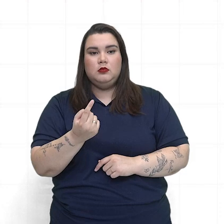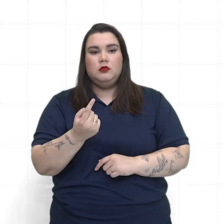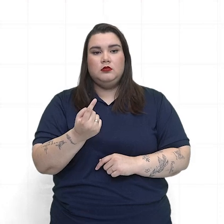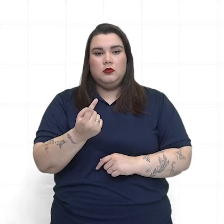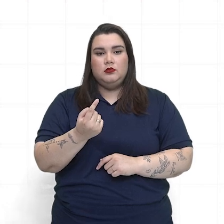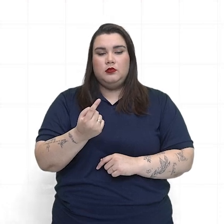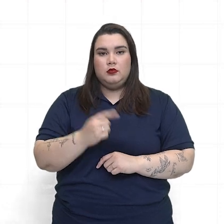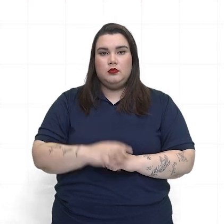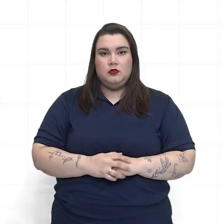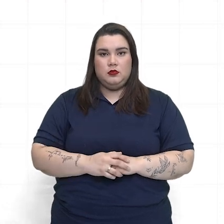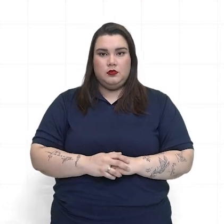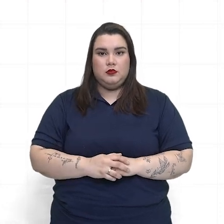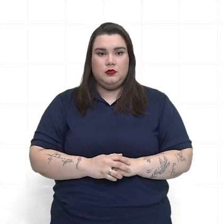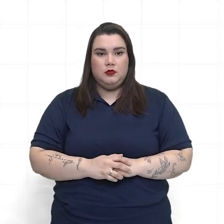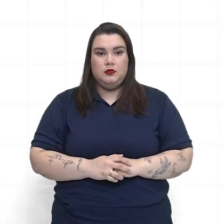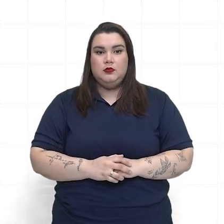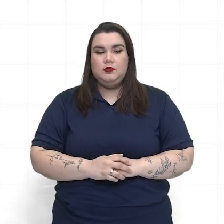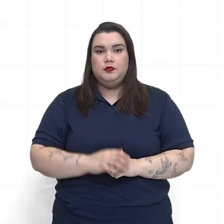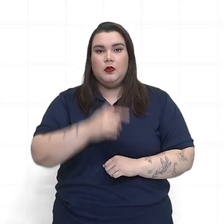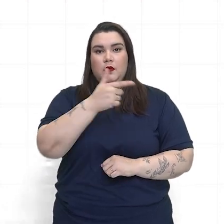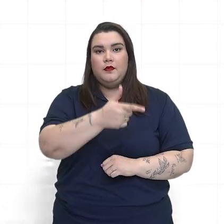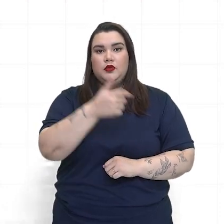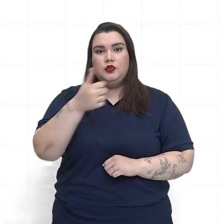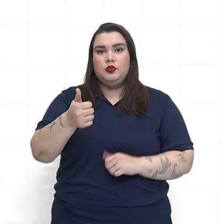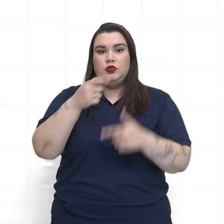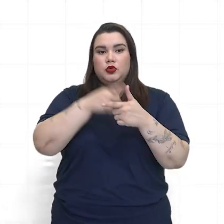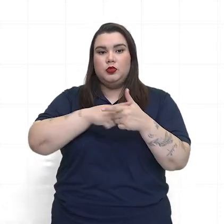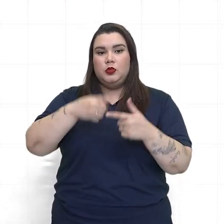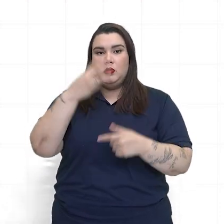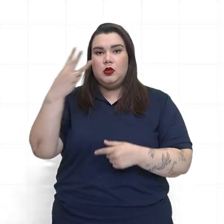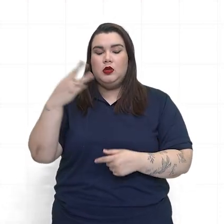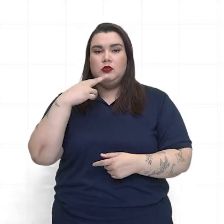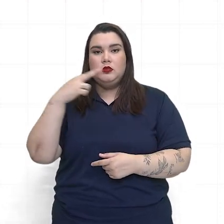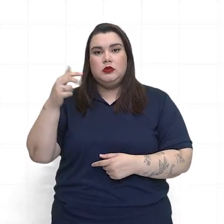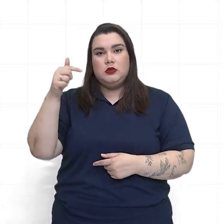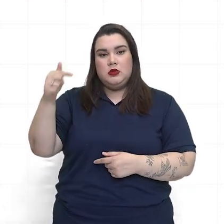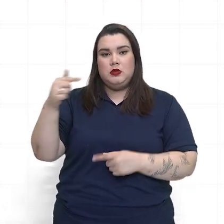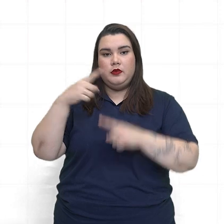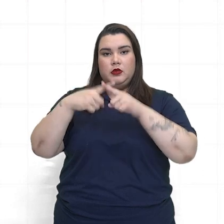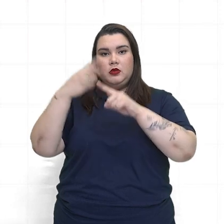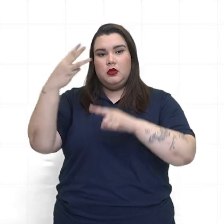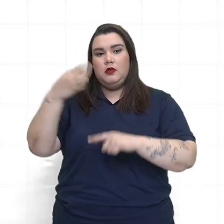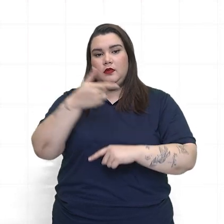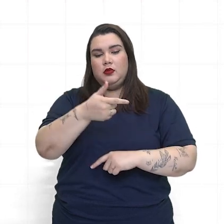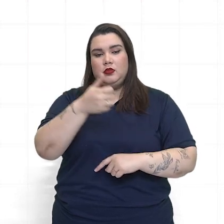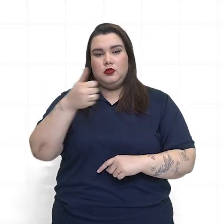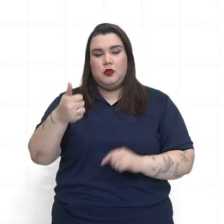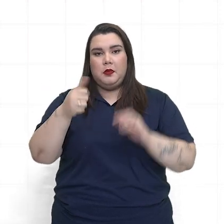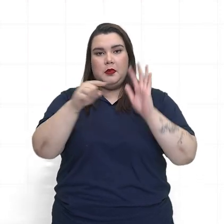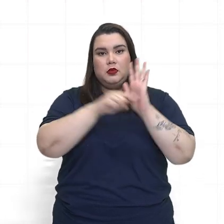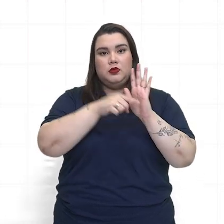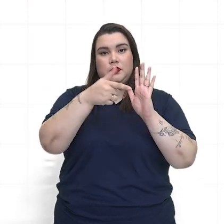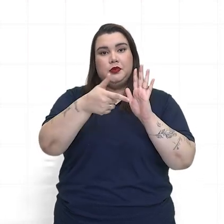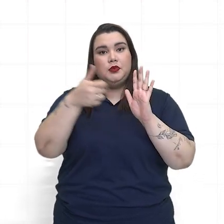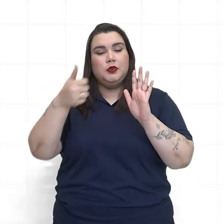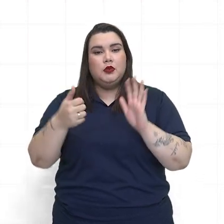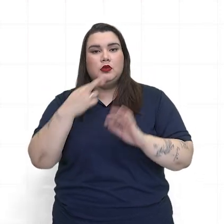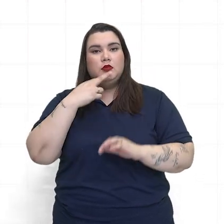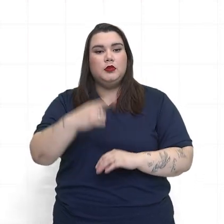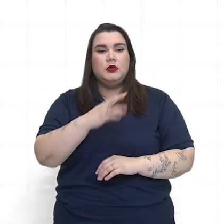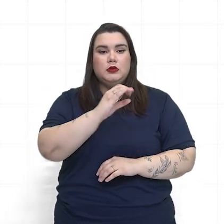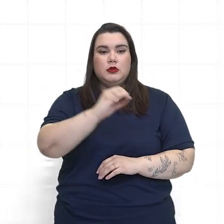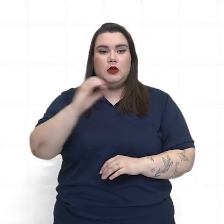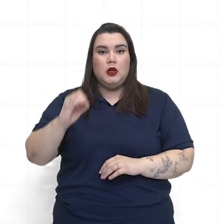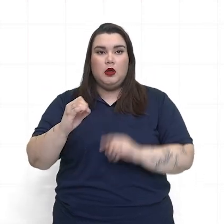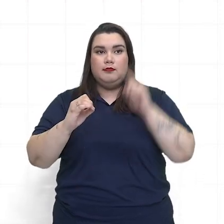o próximo número, que é 1. Então, 21 dividido por 3 vai dar 7. 7 vezes 3, 21. Aí, 21 menos 21